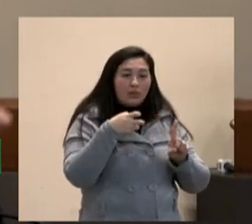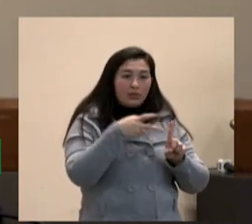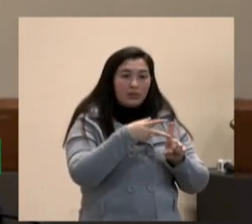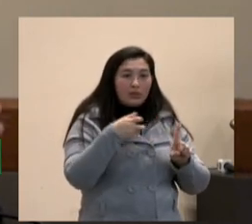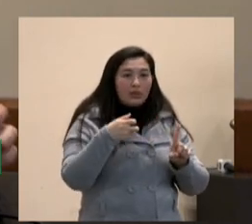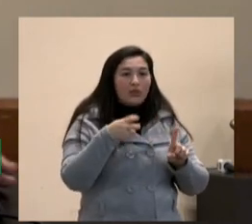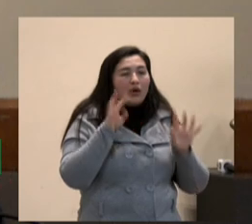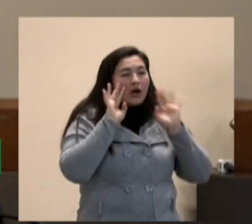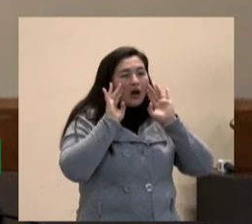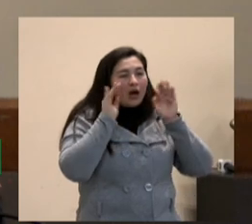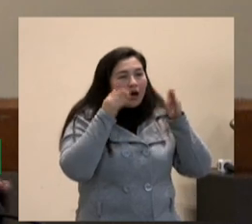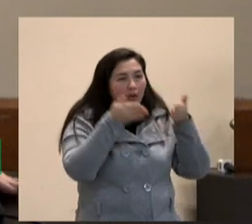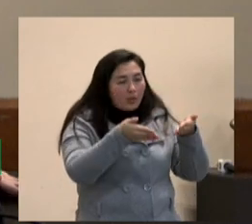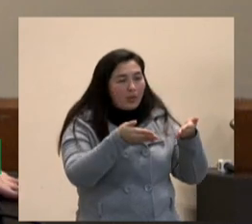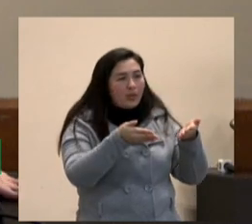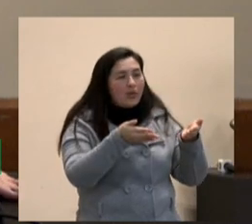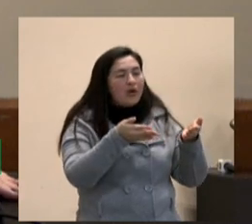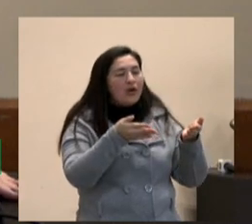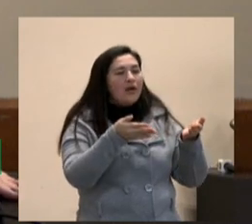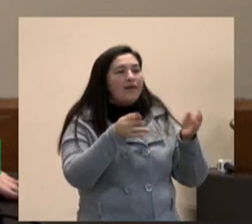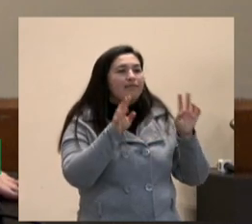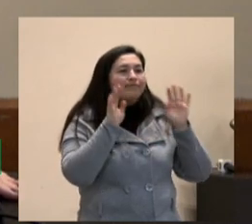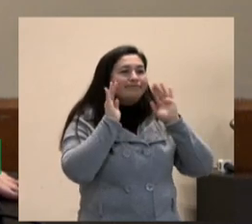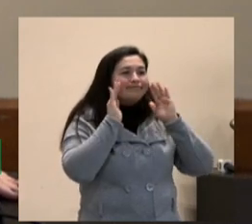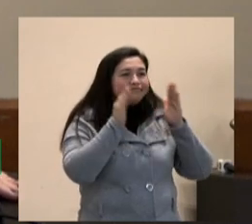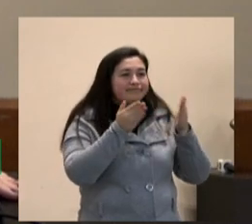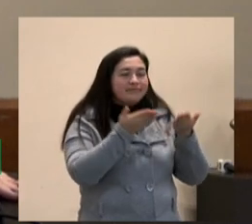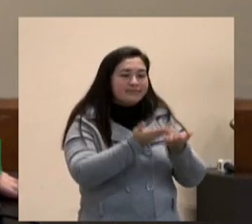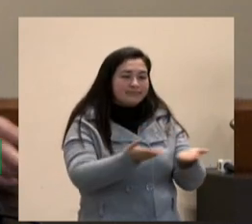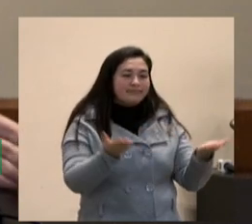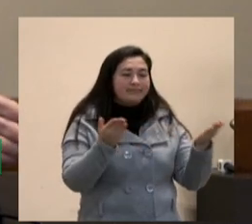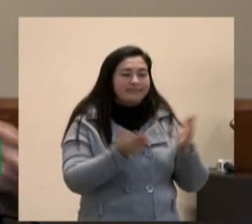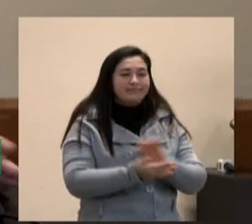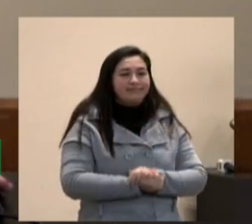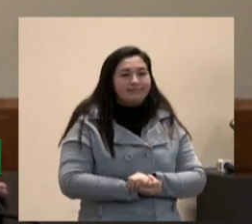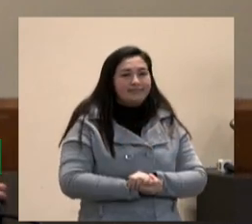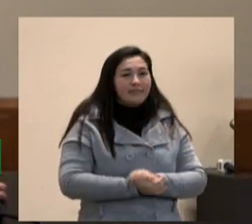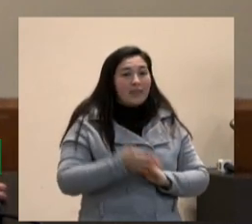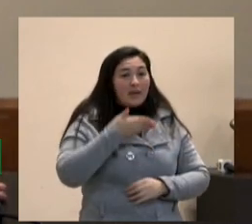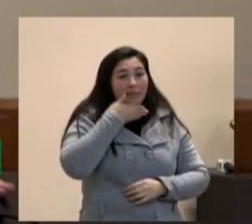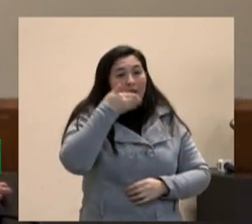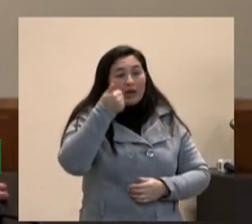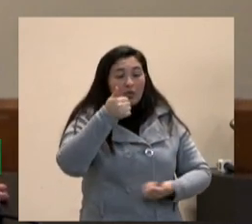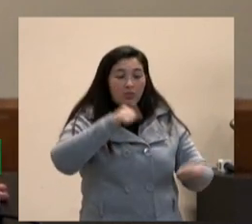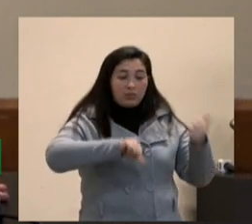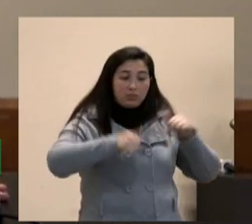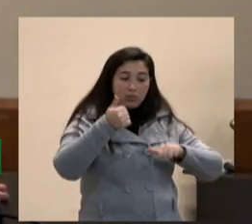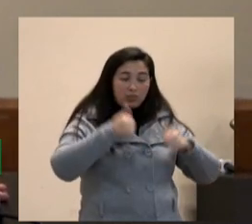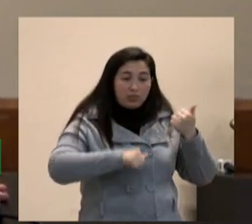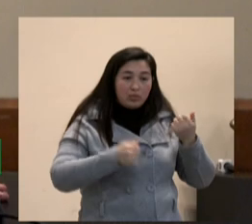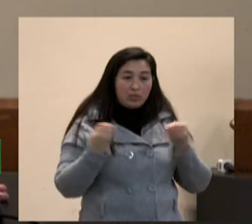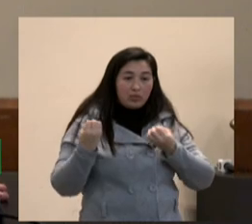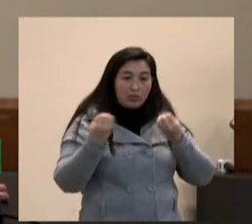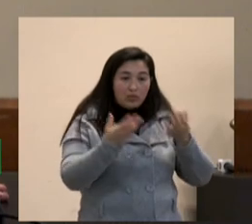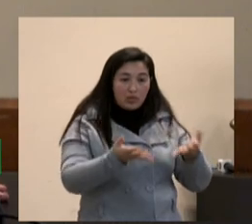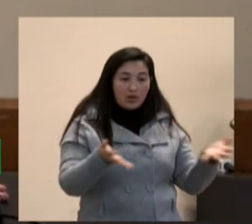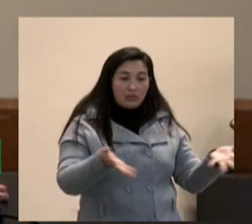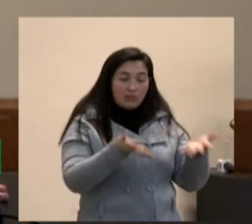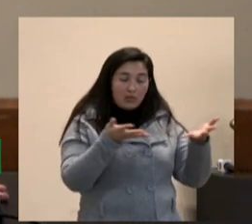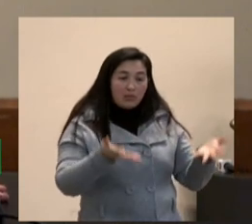atenção também para esses grupos sociais, né? A melhoria da avaliação da oferta da educação infantil,